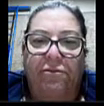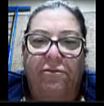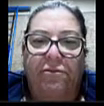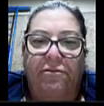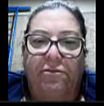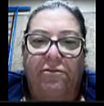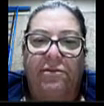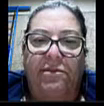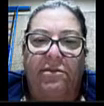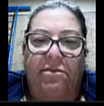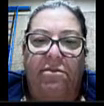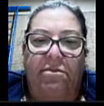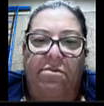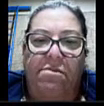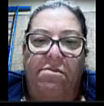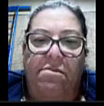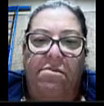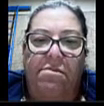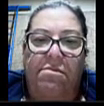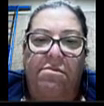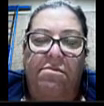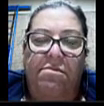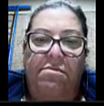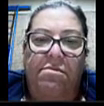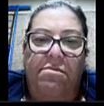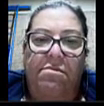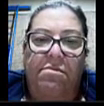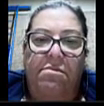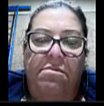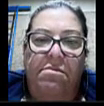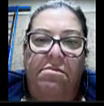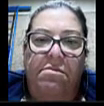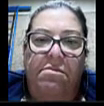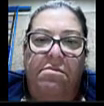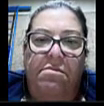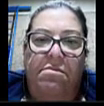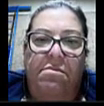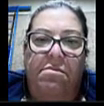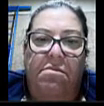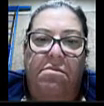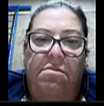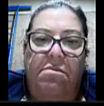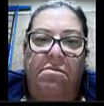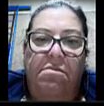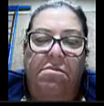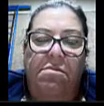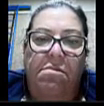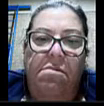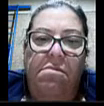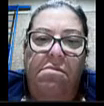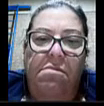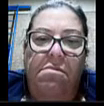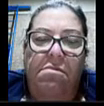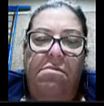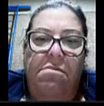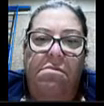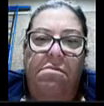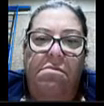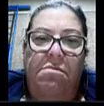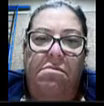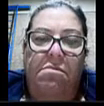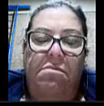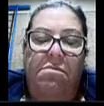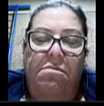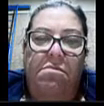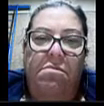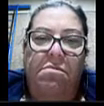erros de ortografia. E a gente também tem o prejuízo na produção textual, então